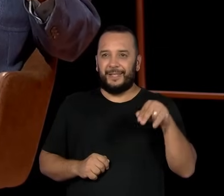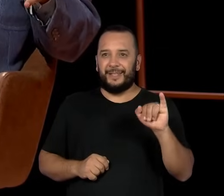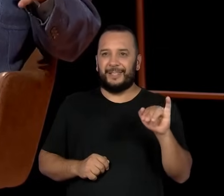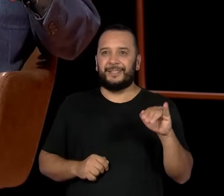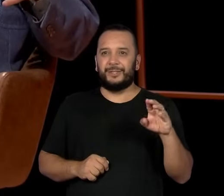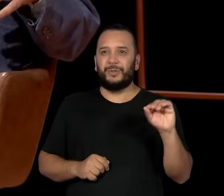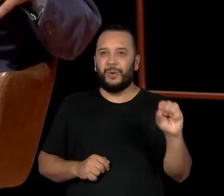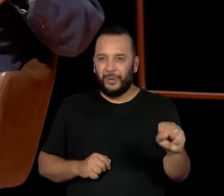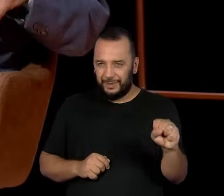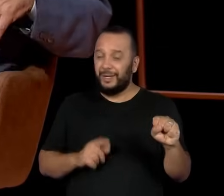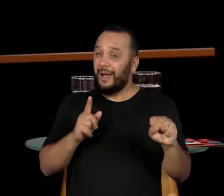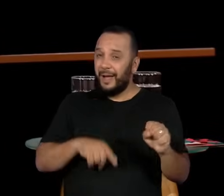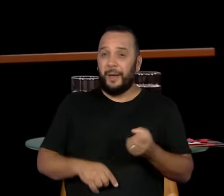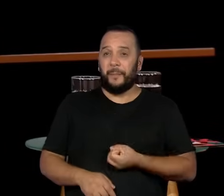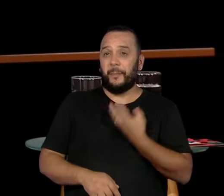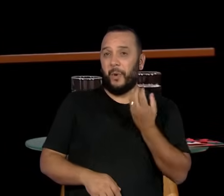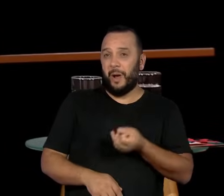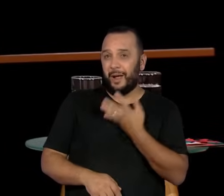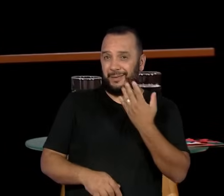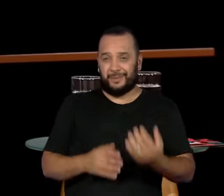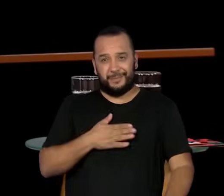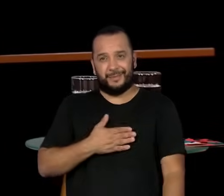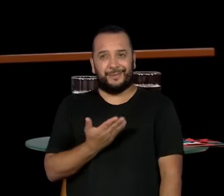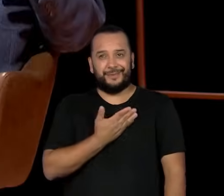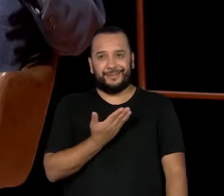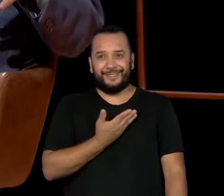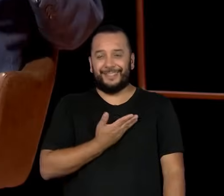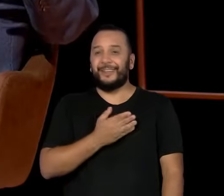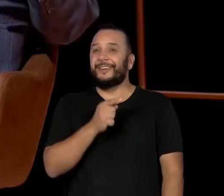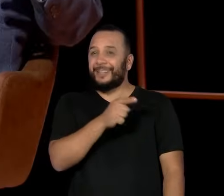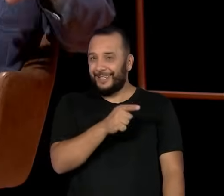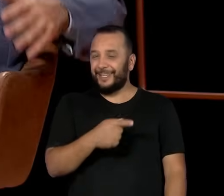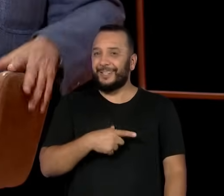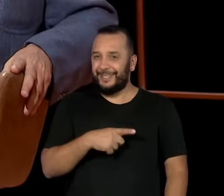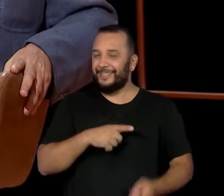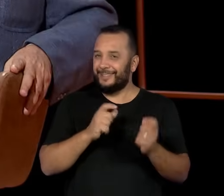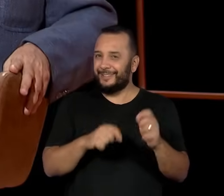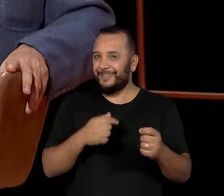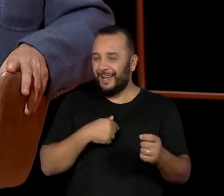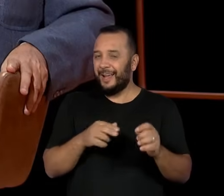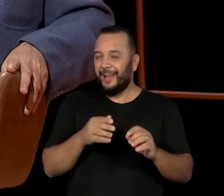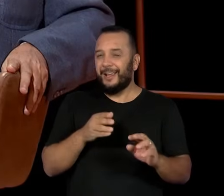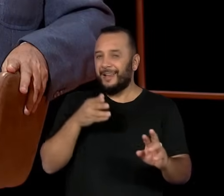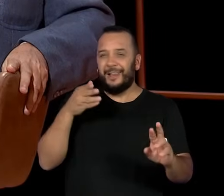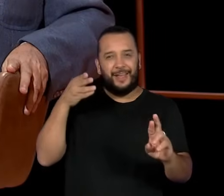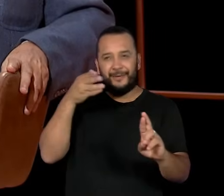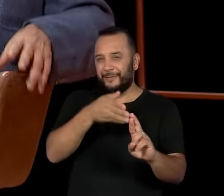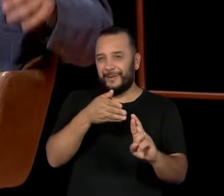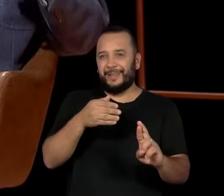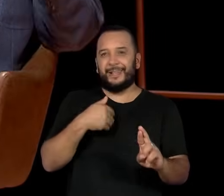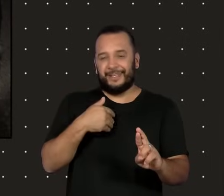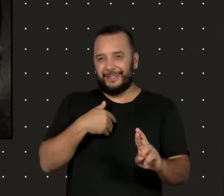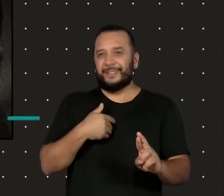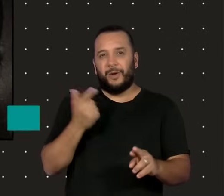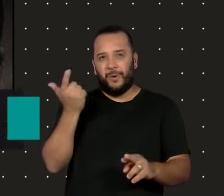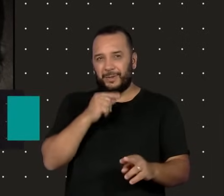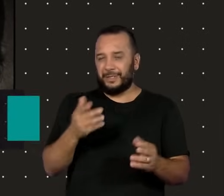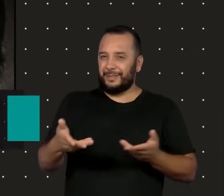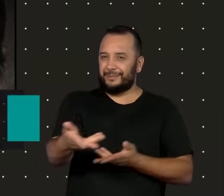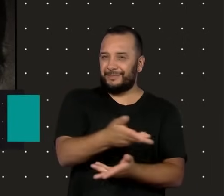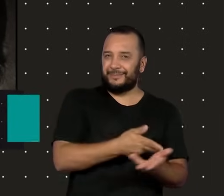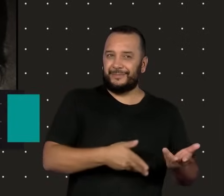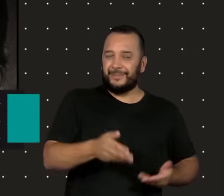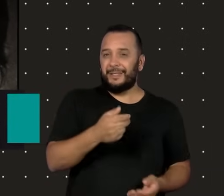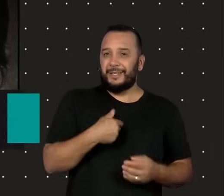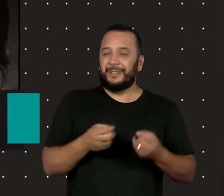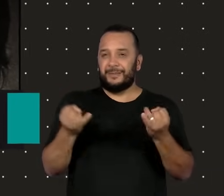né, como uma referência para seguir uma carreira diplomática quando eu estava começando direito. E o Vinícius declarou no Rio que São